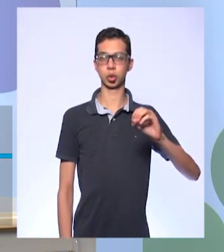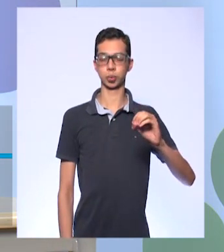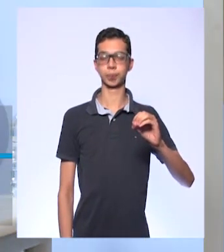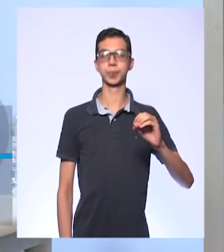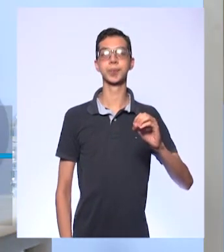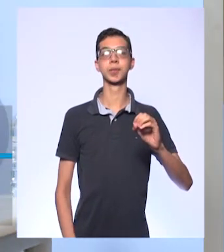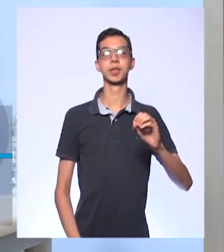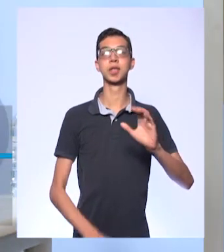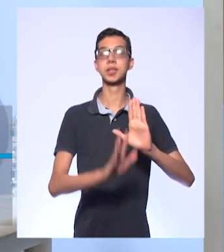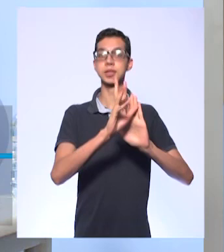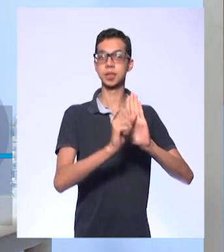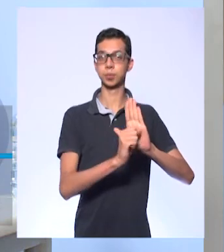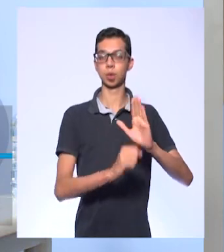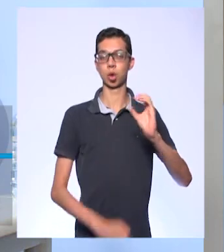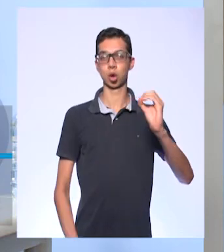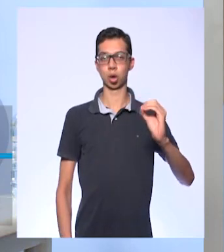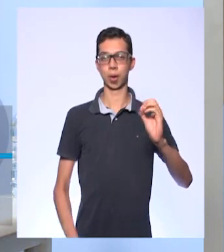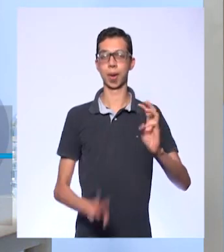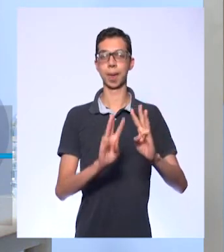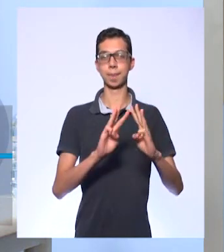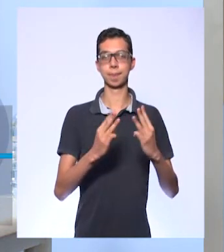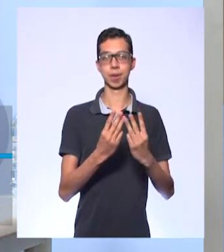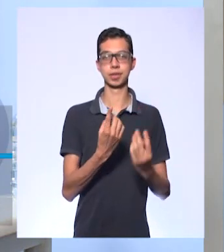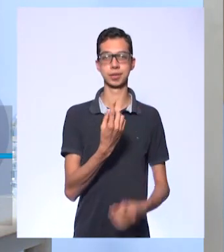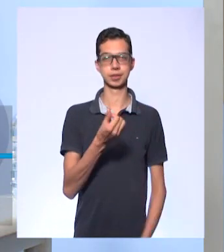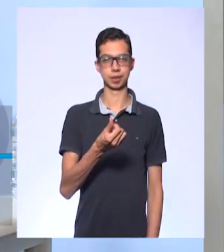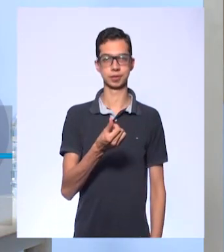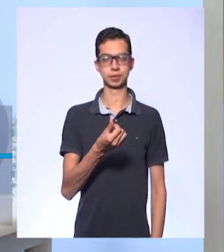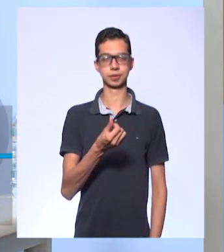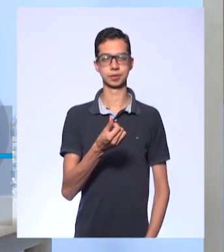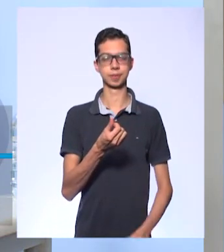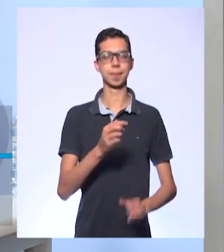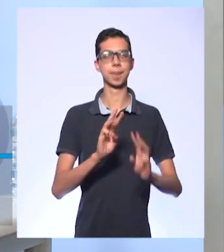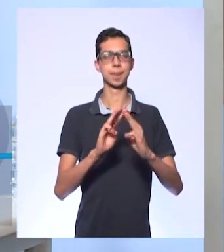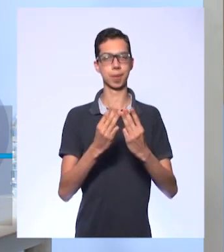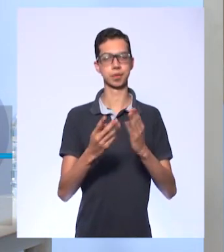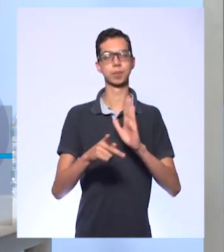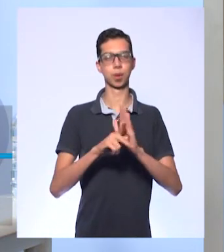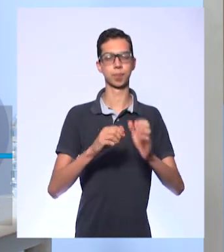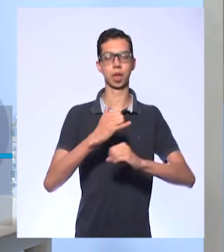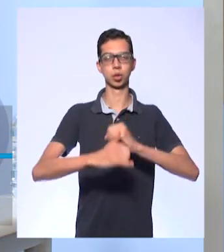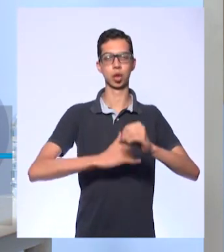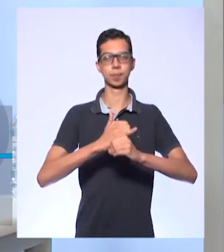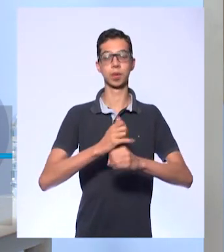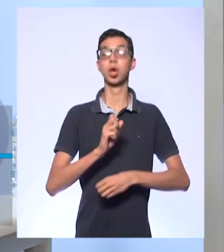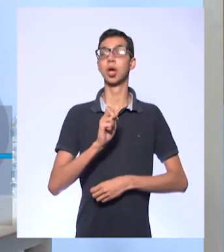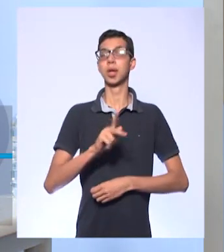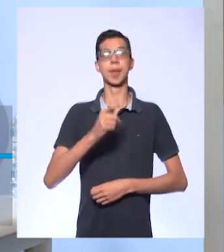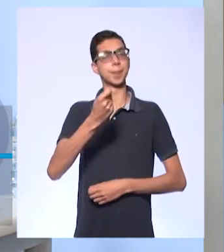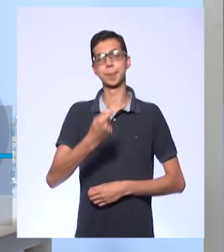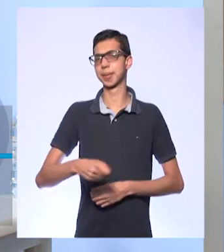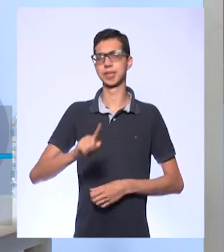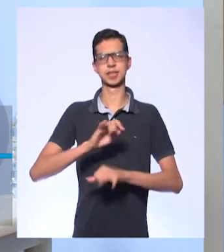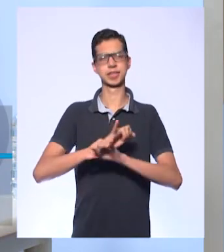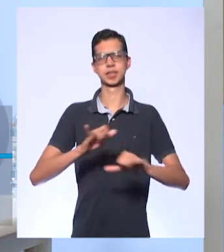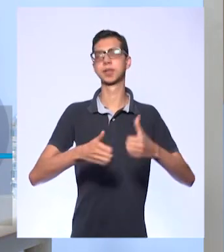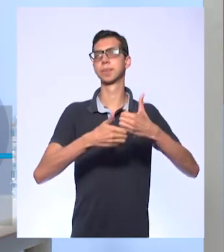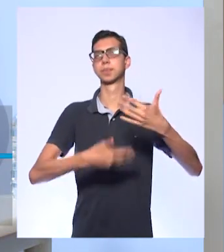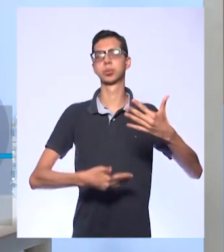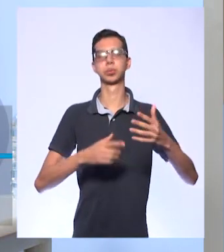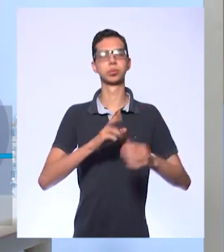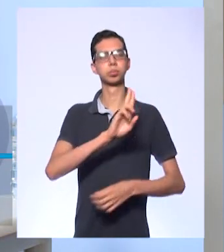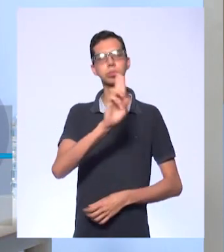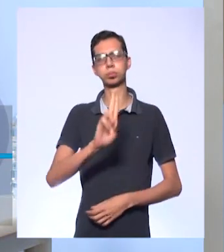não precisava ter colocado qual que eram os valores, só para vocês localizarem mesmo, porque realmente fica meio complicado vocês escreverem todos no chat, o tempo é